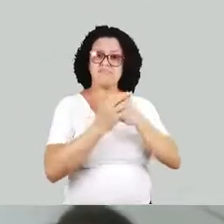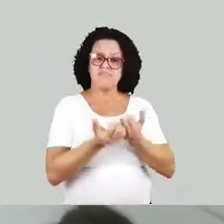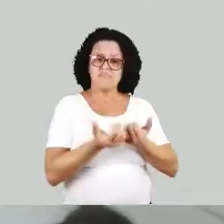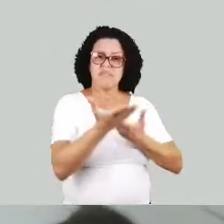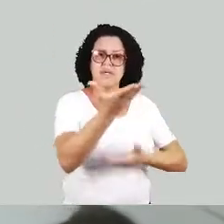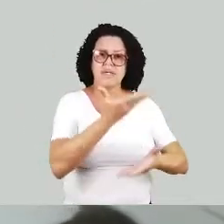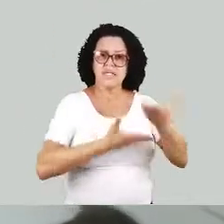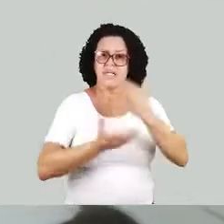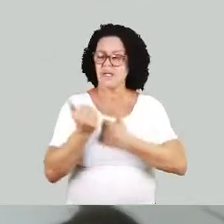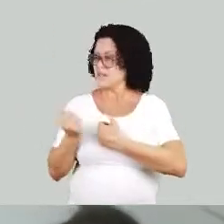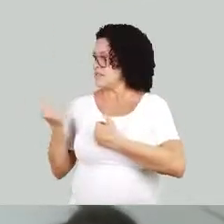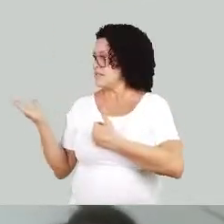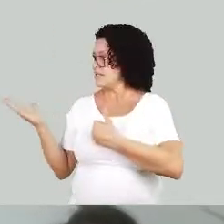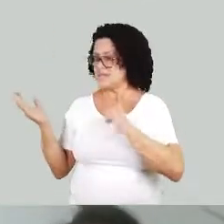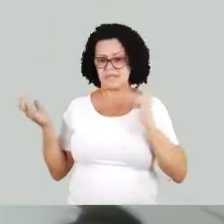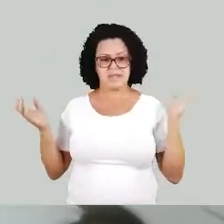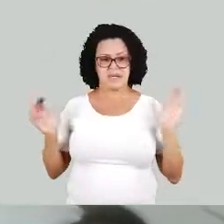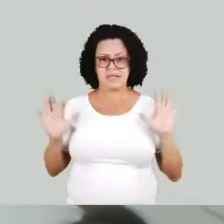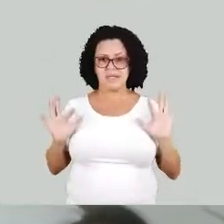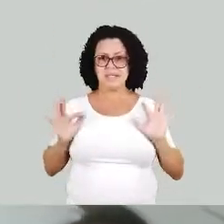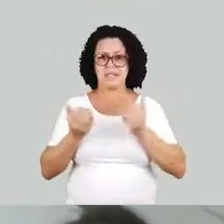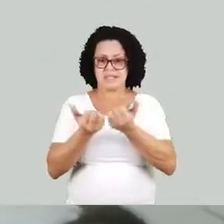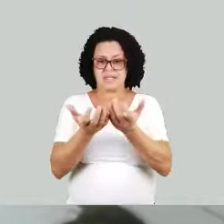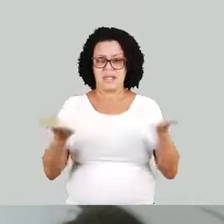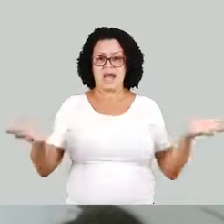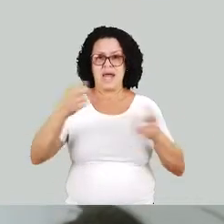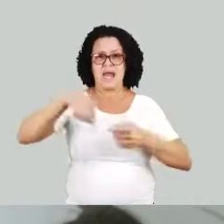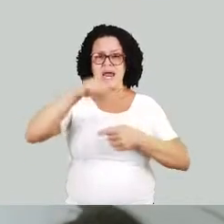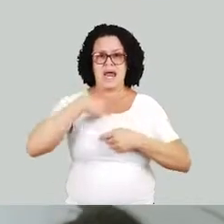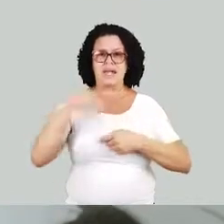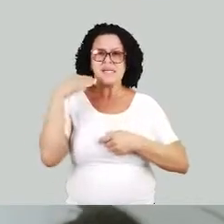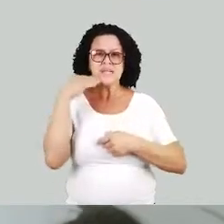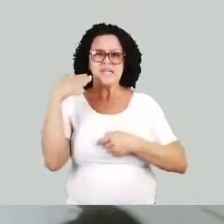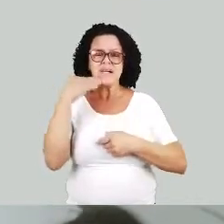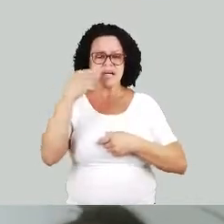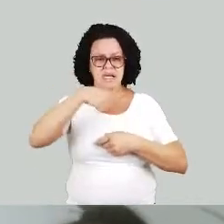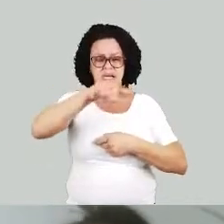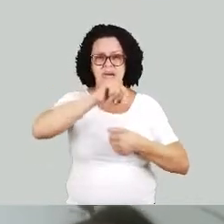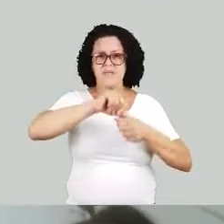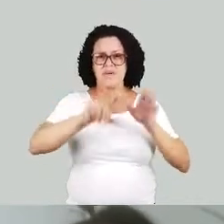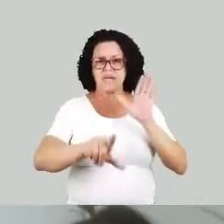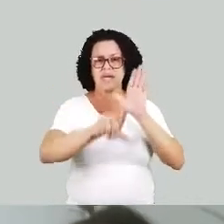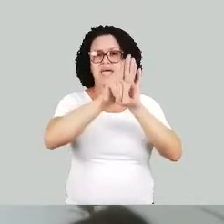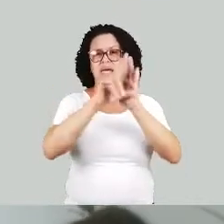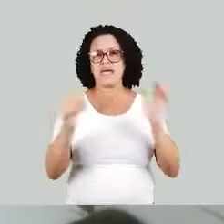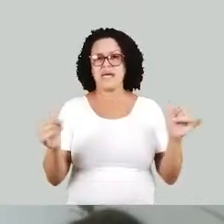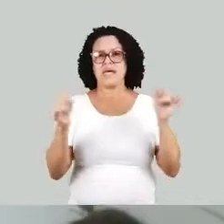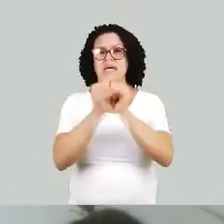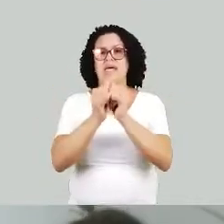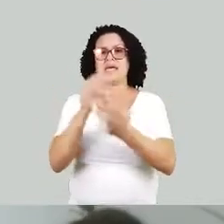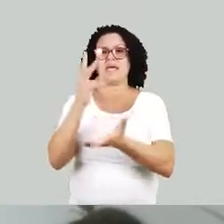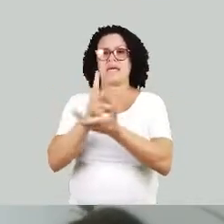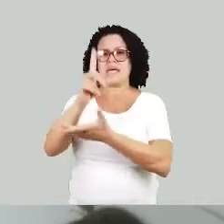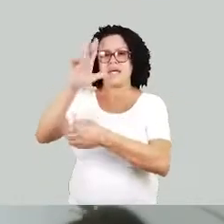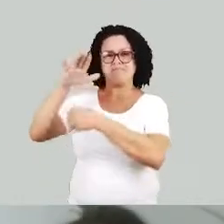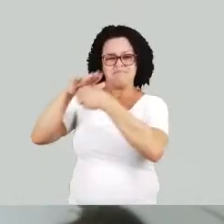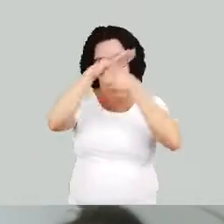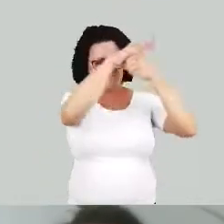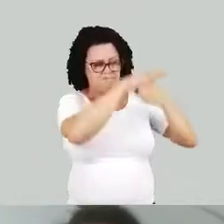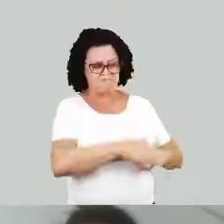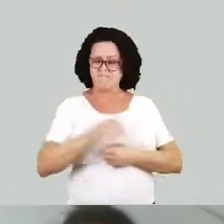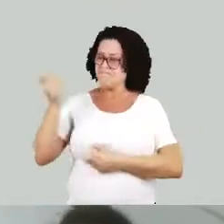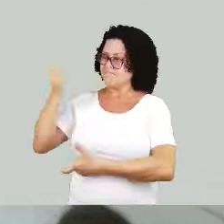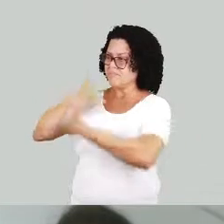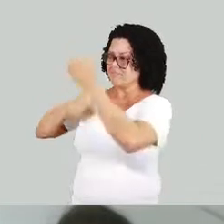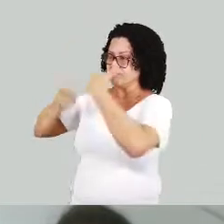benevolência para com todos, indulgência para as imperfeições alheias e perdão das ofensas.